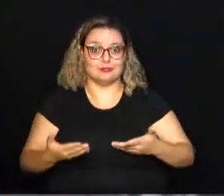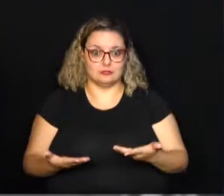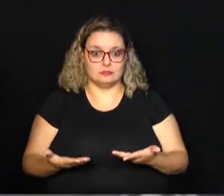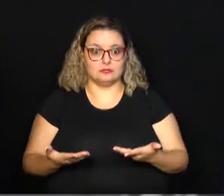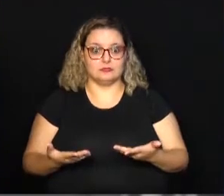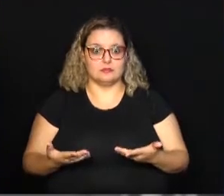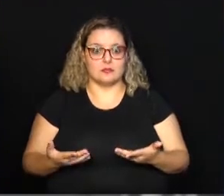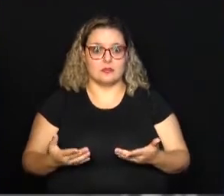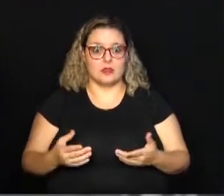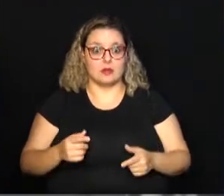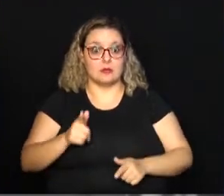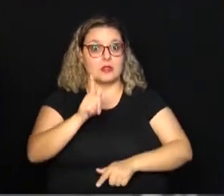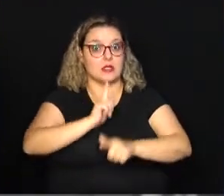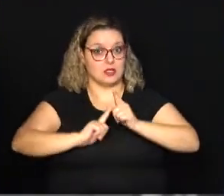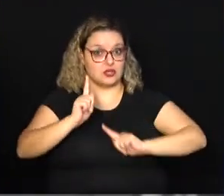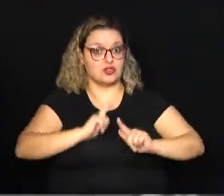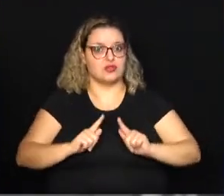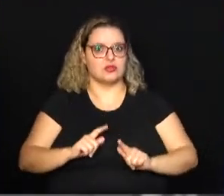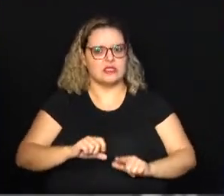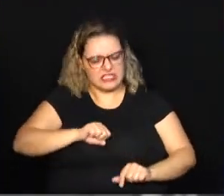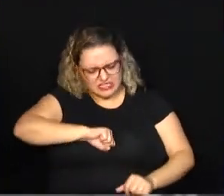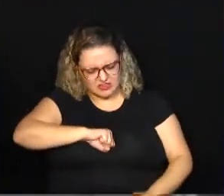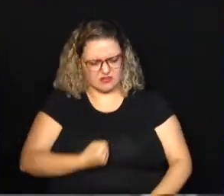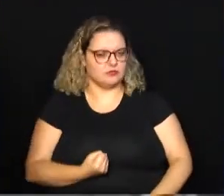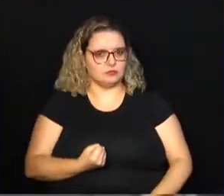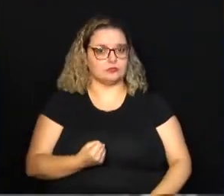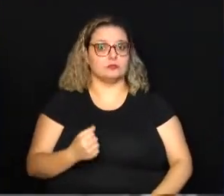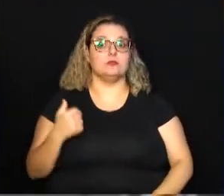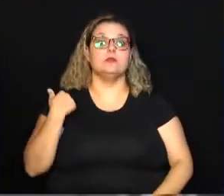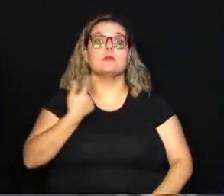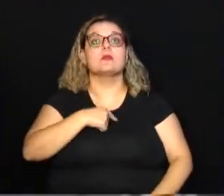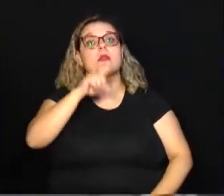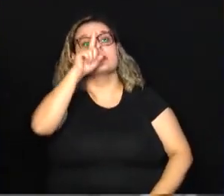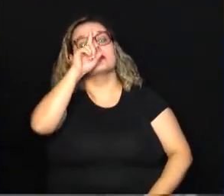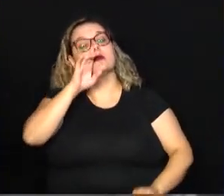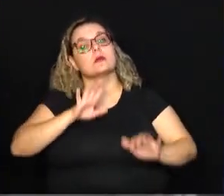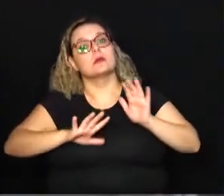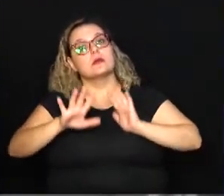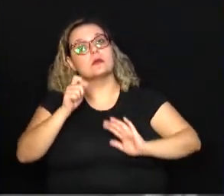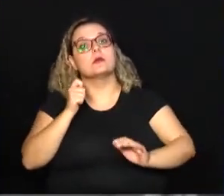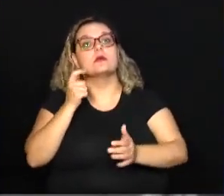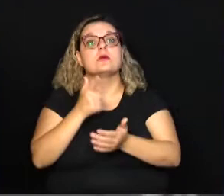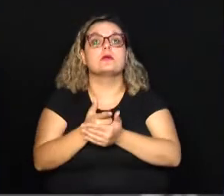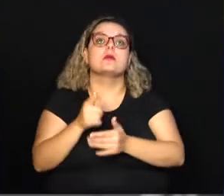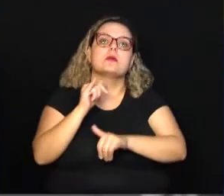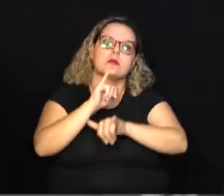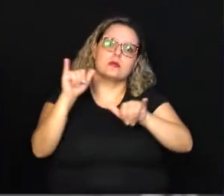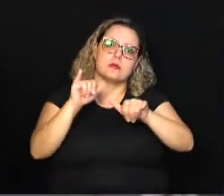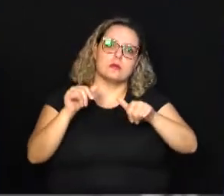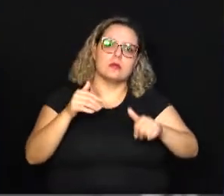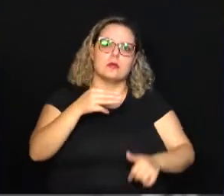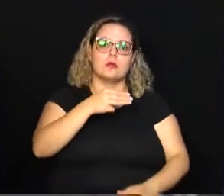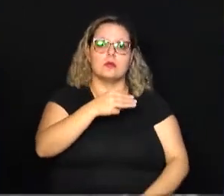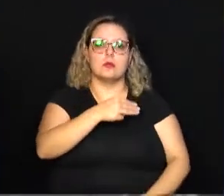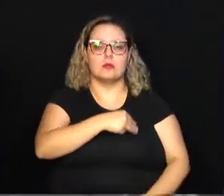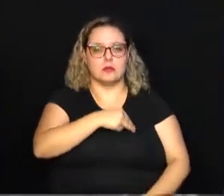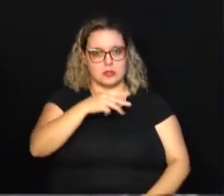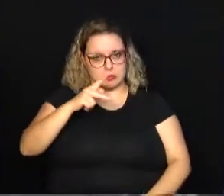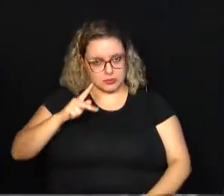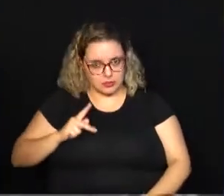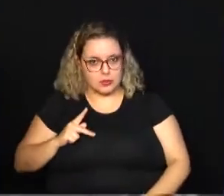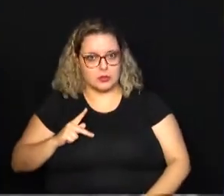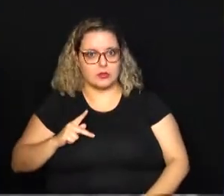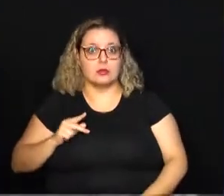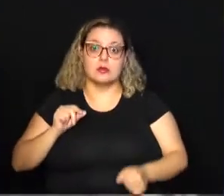absolutamente revoltante, a ponto de termos tomado cuidado de, antes da compra, comunicarmos ao Ministério Público de que isso iria